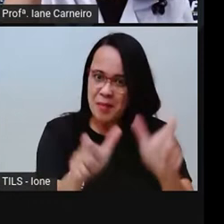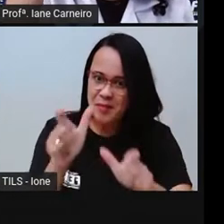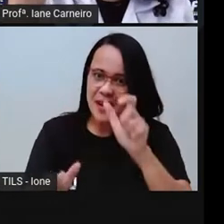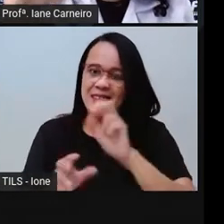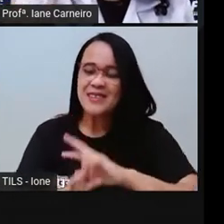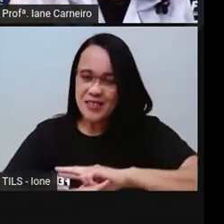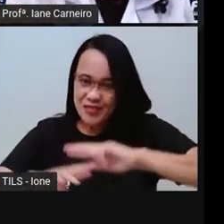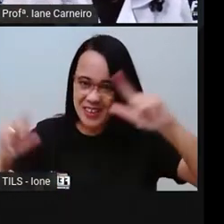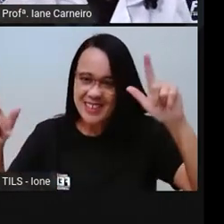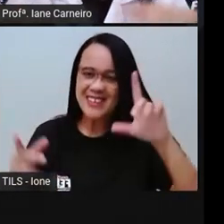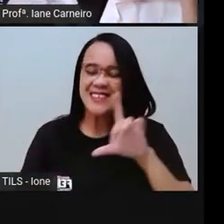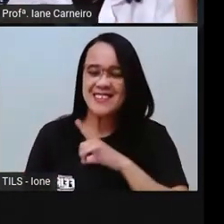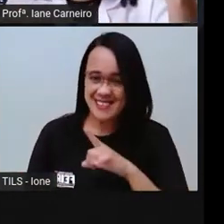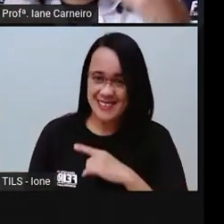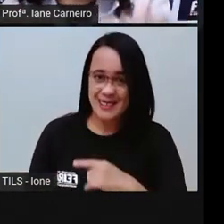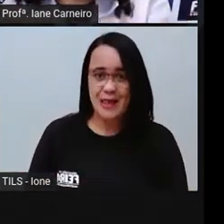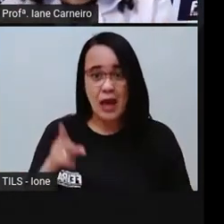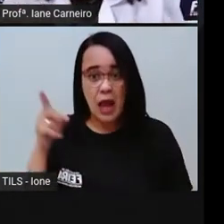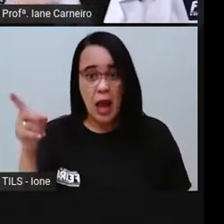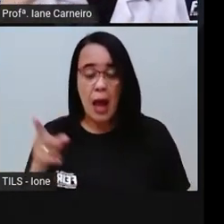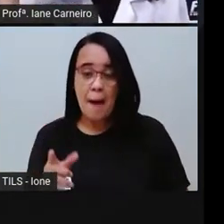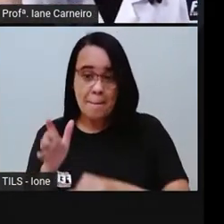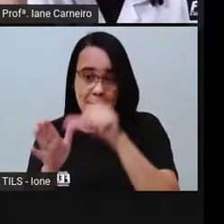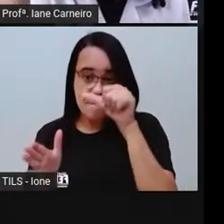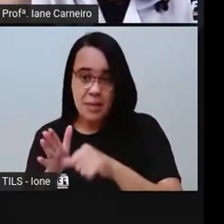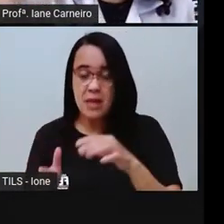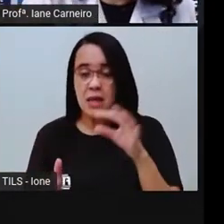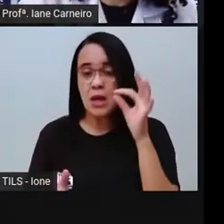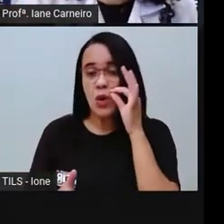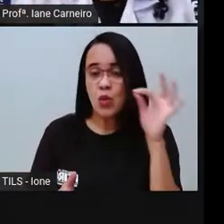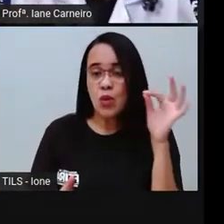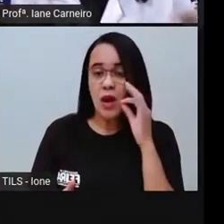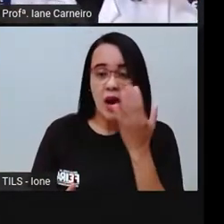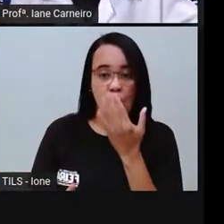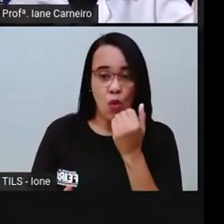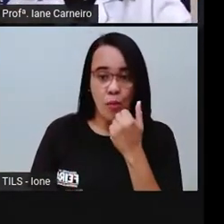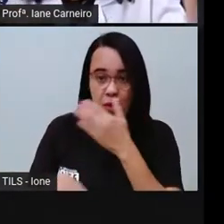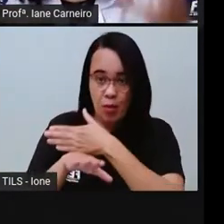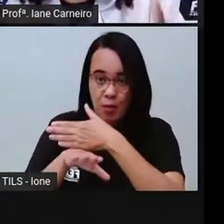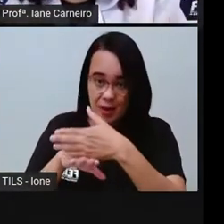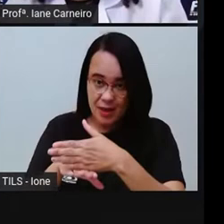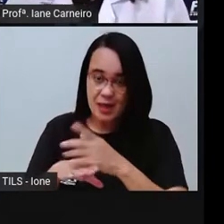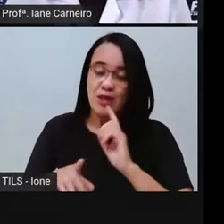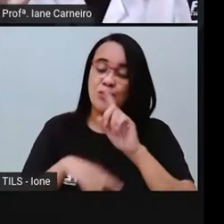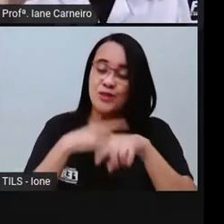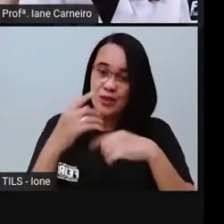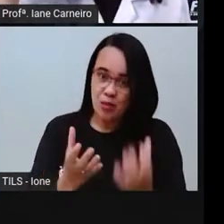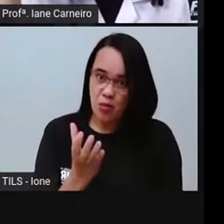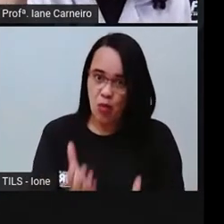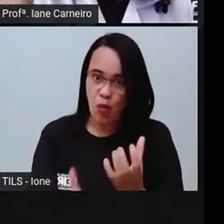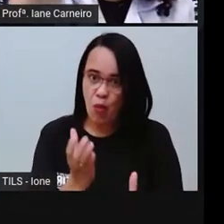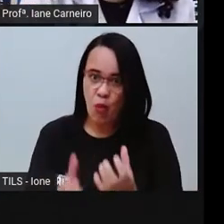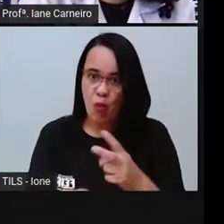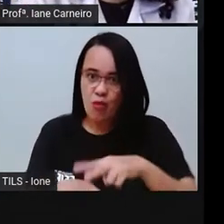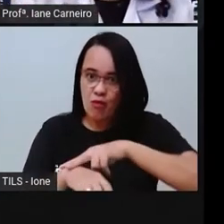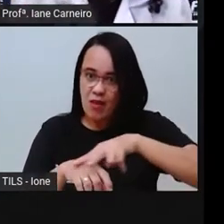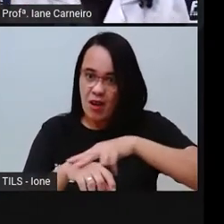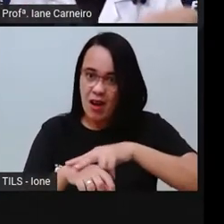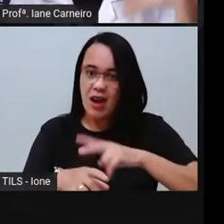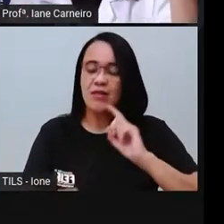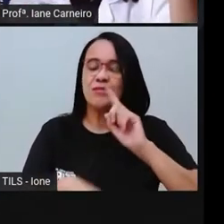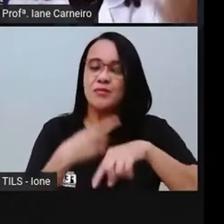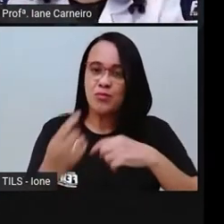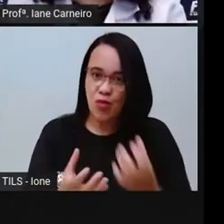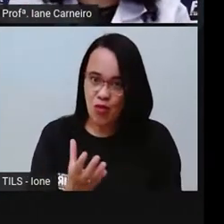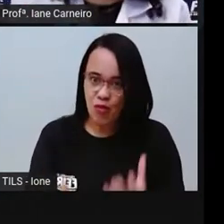então lá quem comeu toucinho foi o gato e aí o gato foi tomato tomato queimou tem queimou o Marco Foi